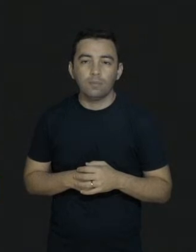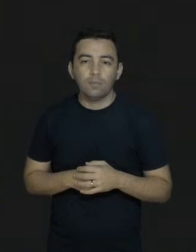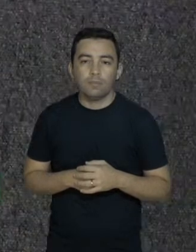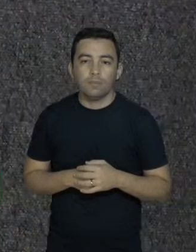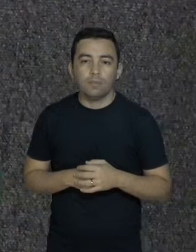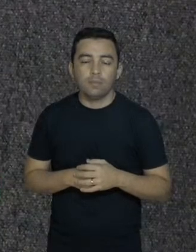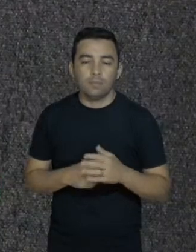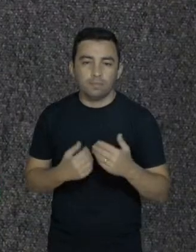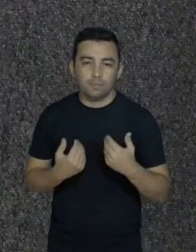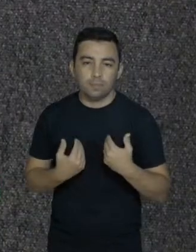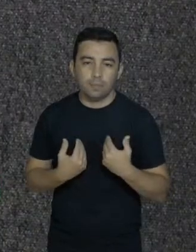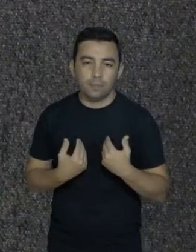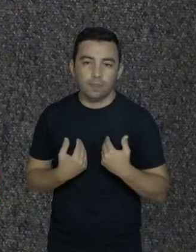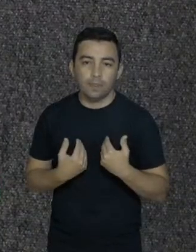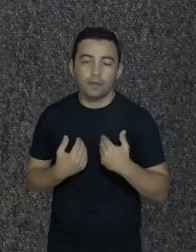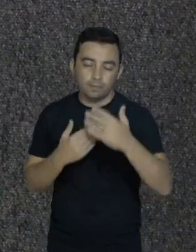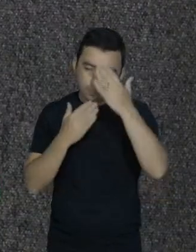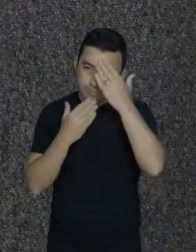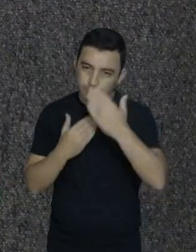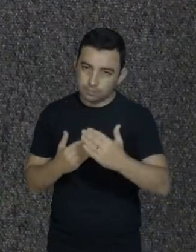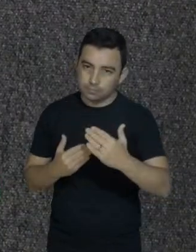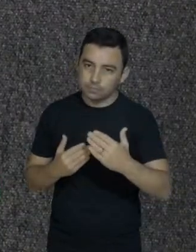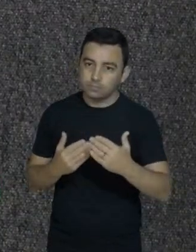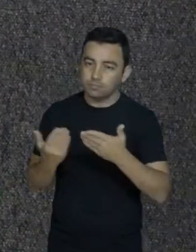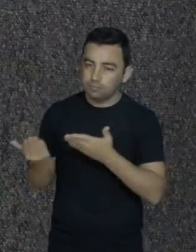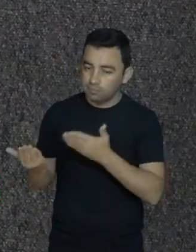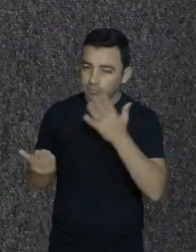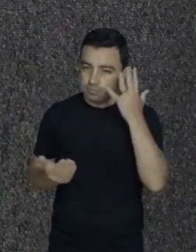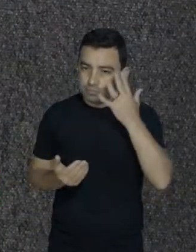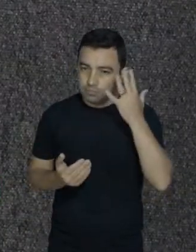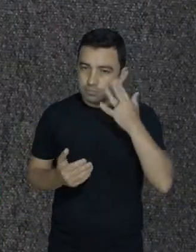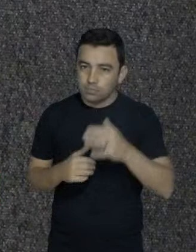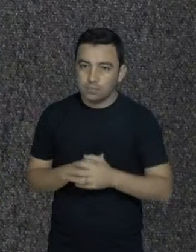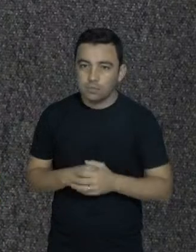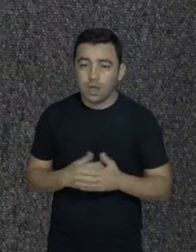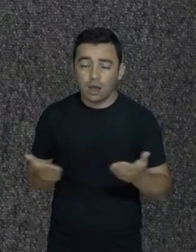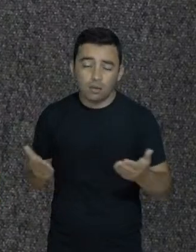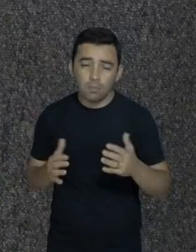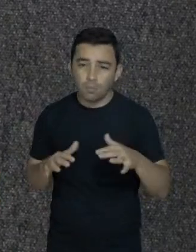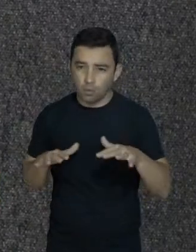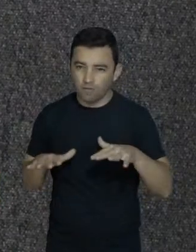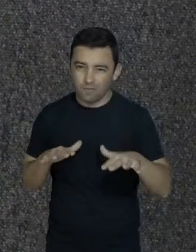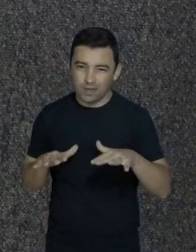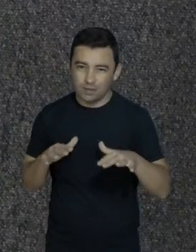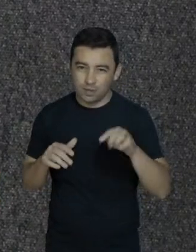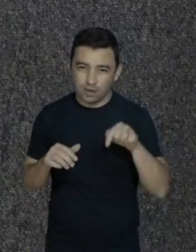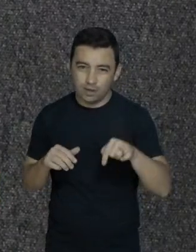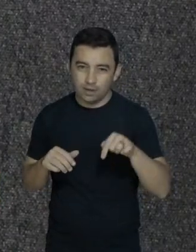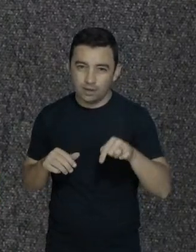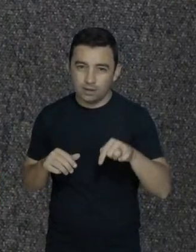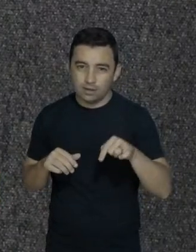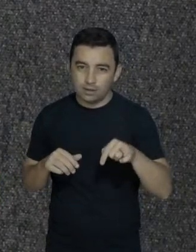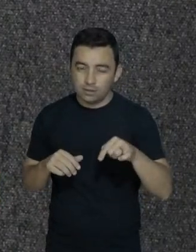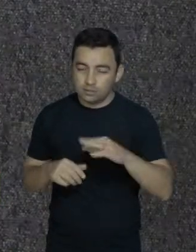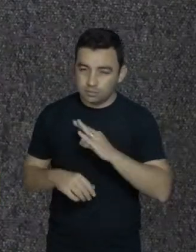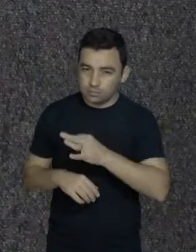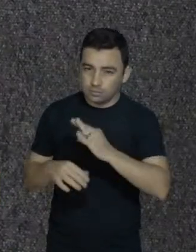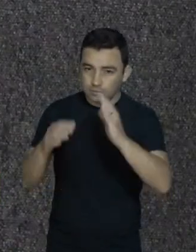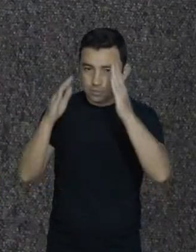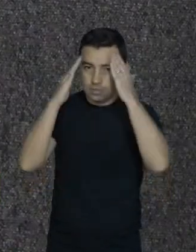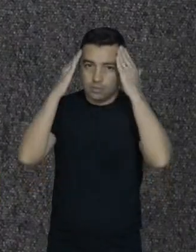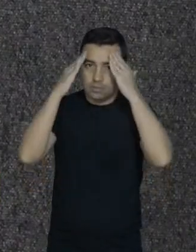eu eu agradeço as palavras mais assim esse movimento deputados Zé Milton